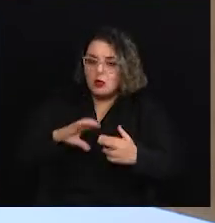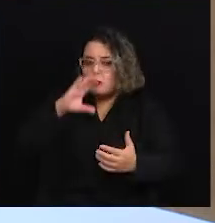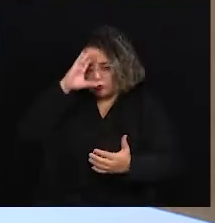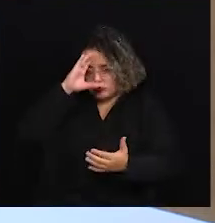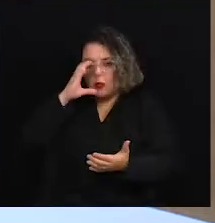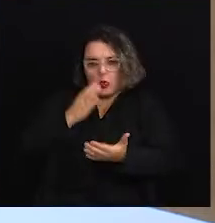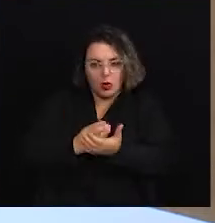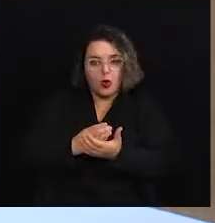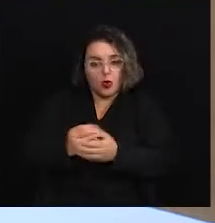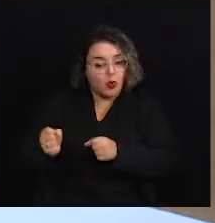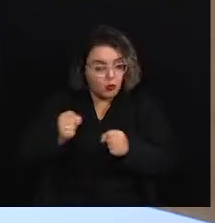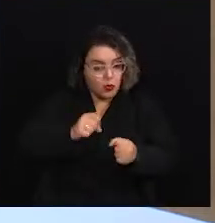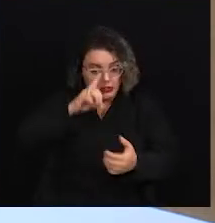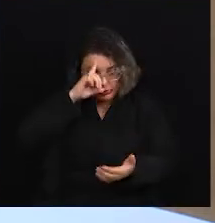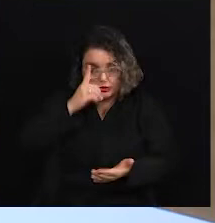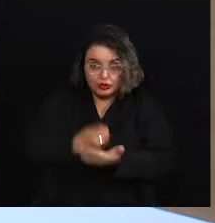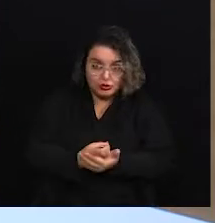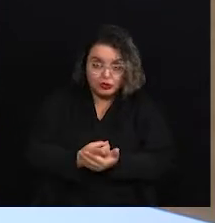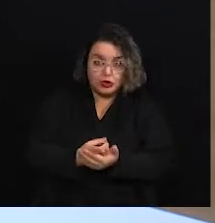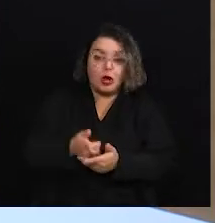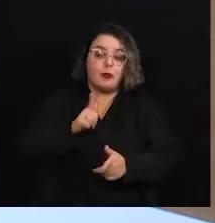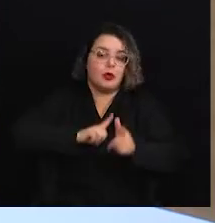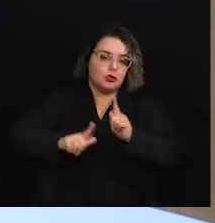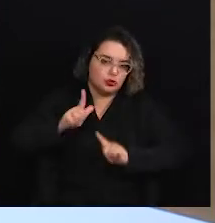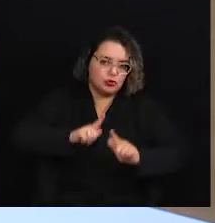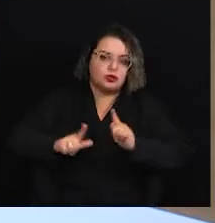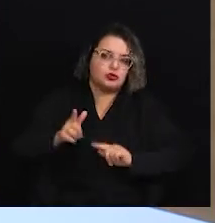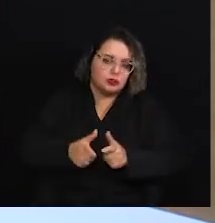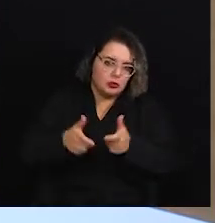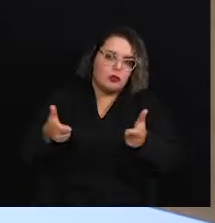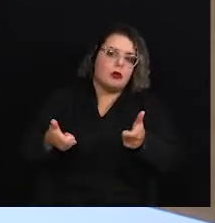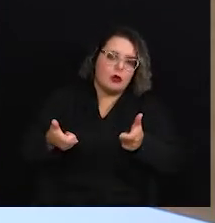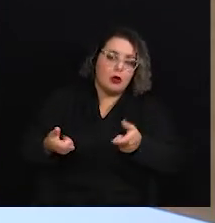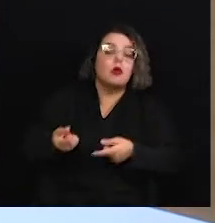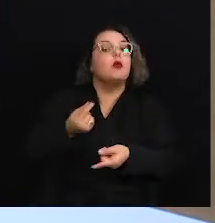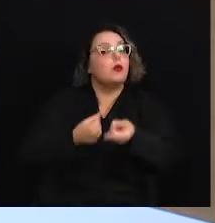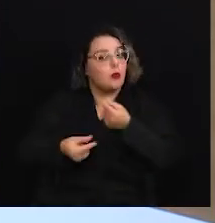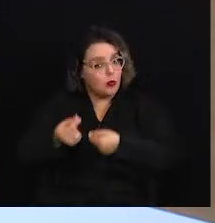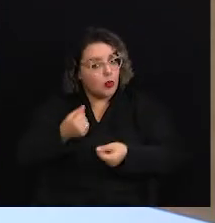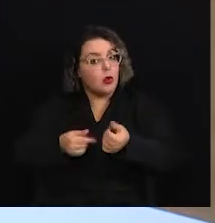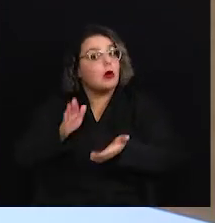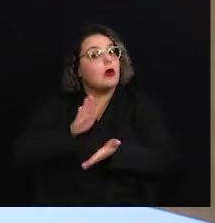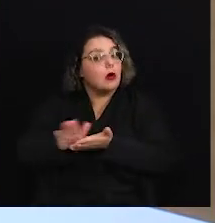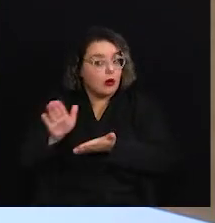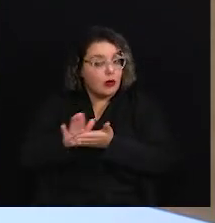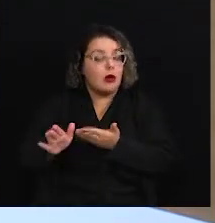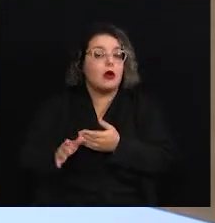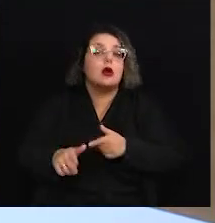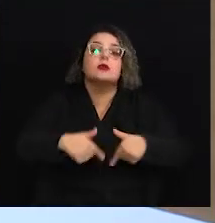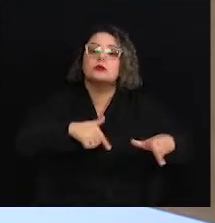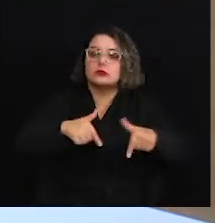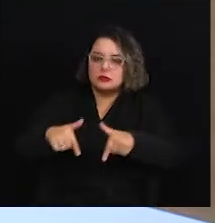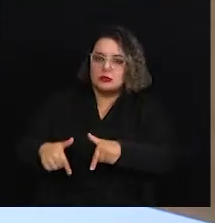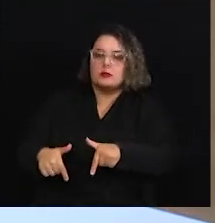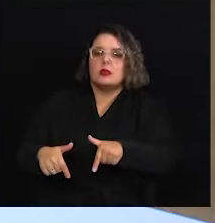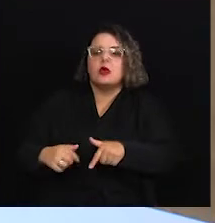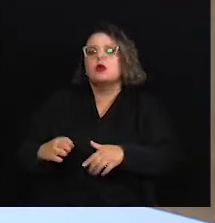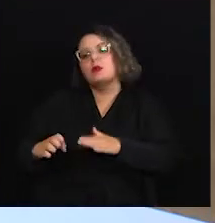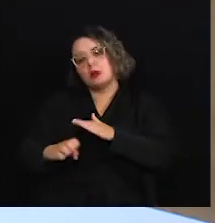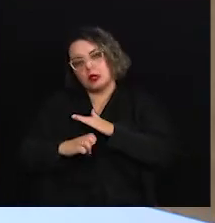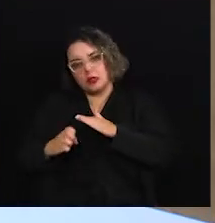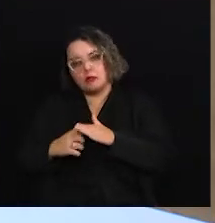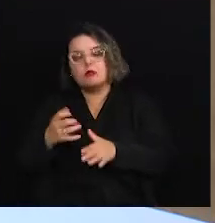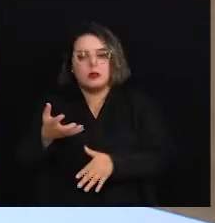mais confiança, dar um poder de decisão maior para os gestores e também trazendo uma economia, tanto em custo quanto em operação, para a empresa que